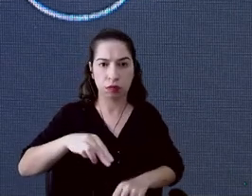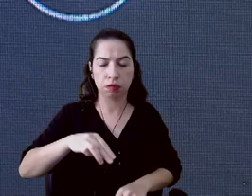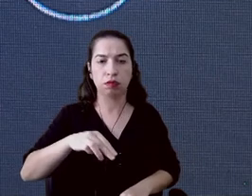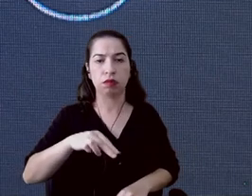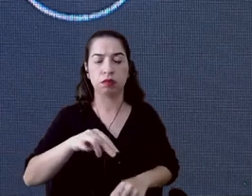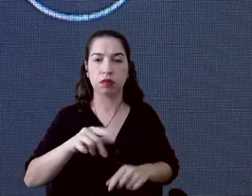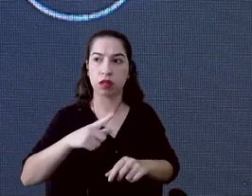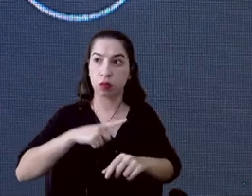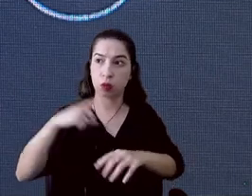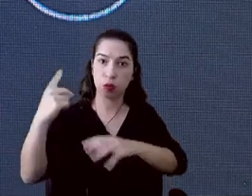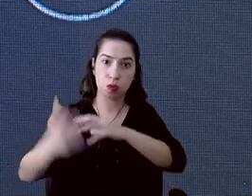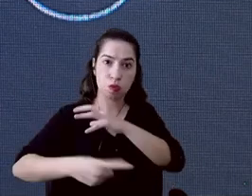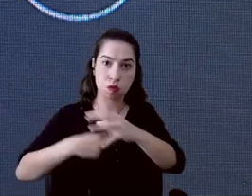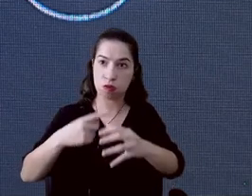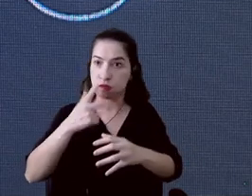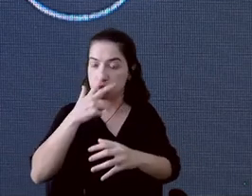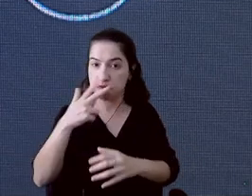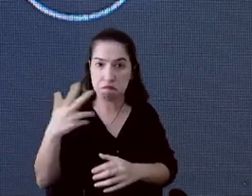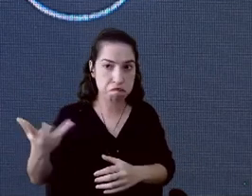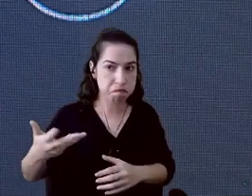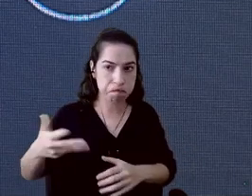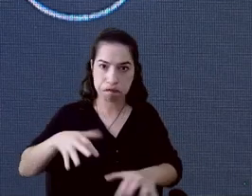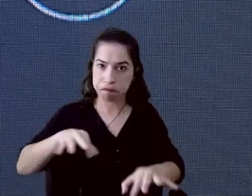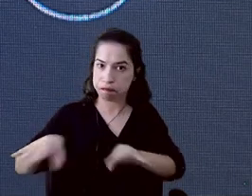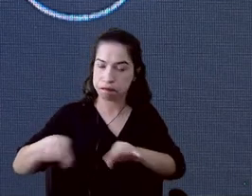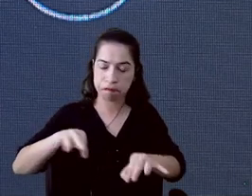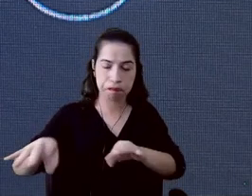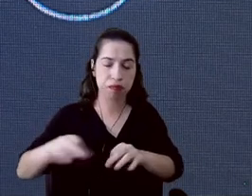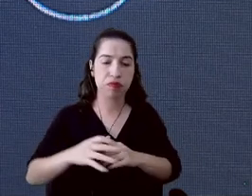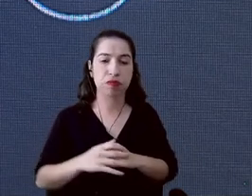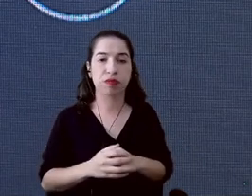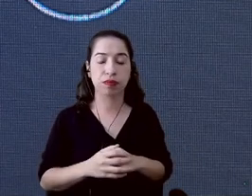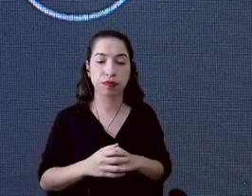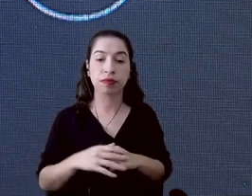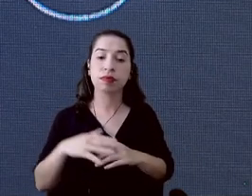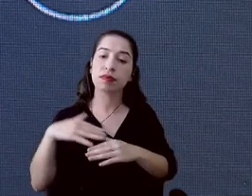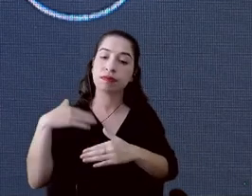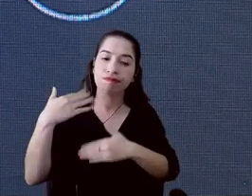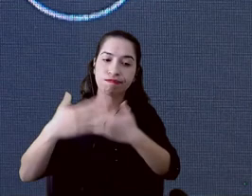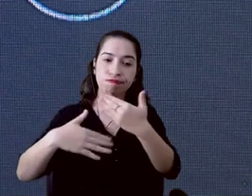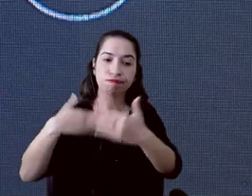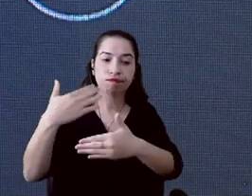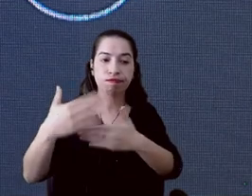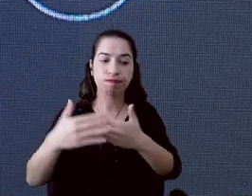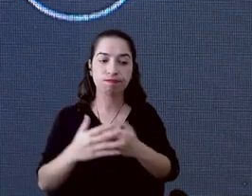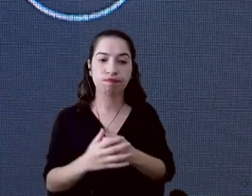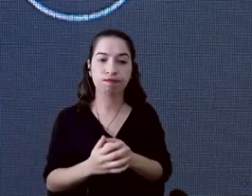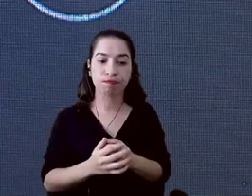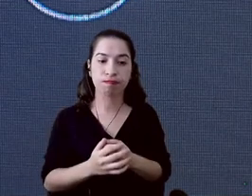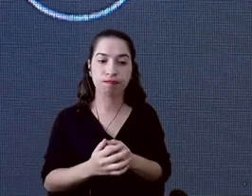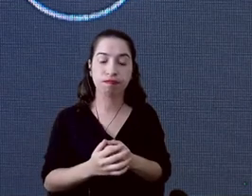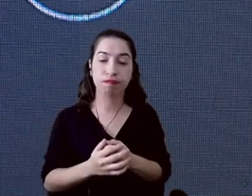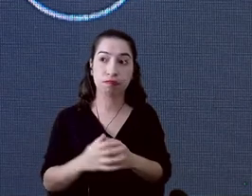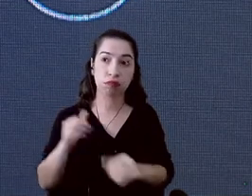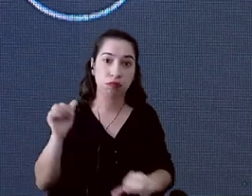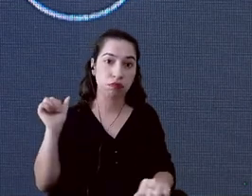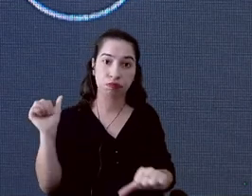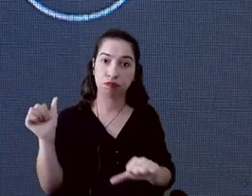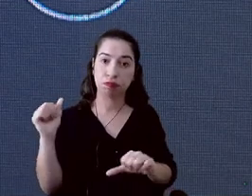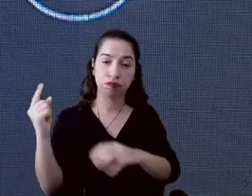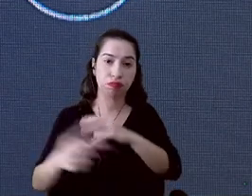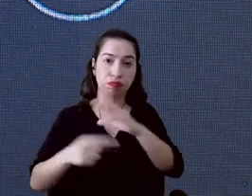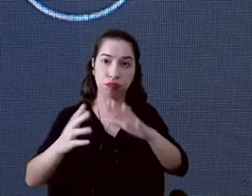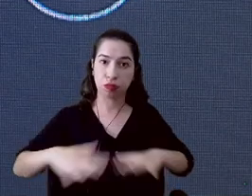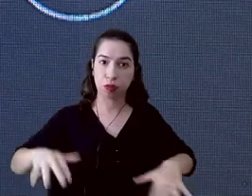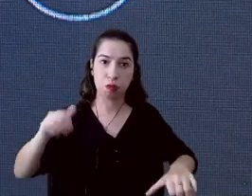em ebulição E aí quando né bom Houve essa mudança no mundo